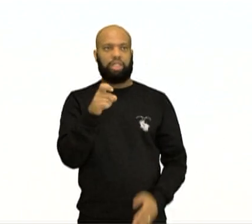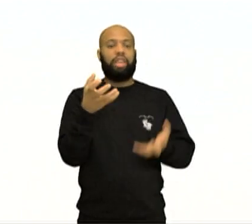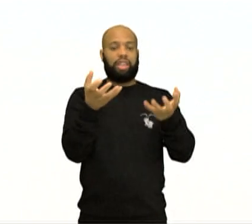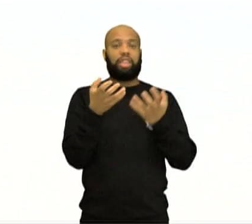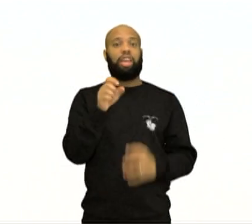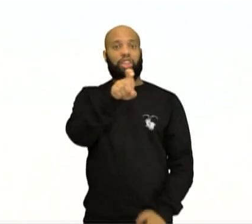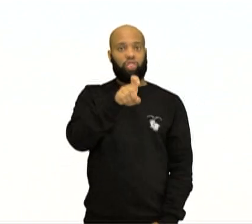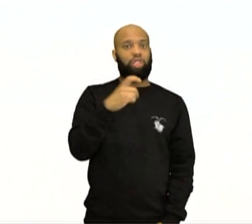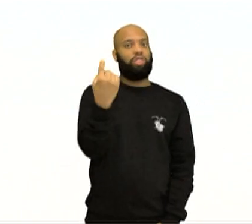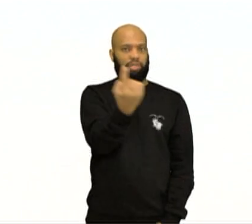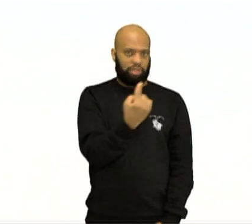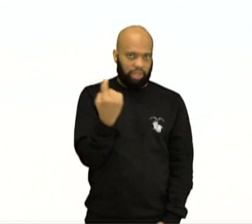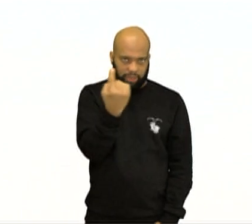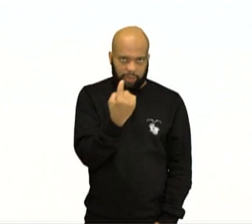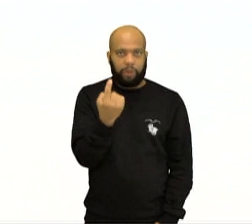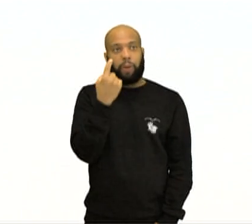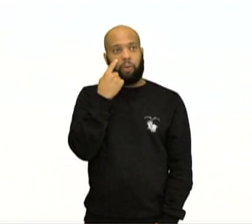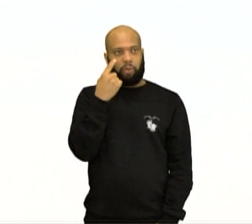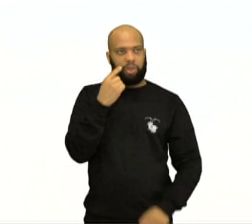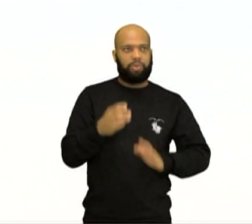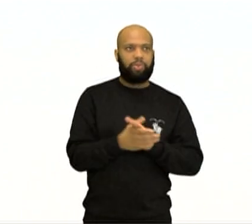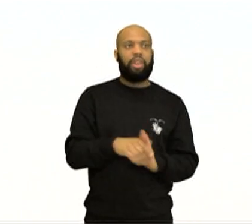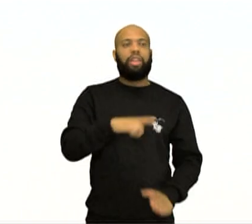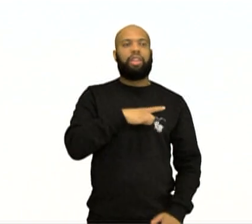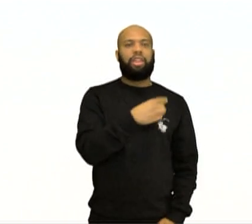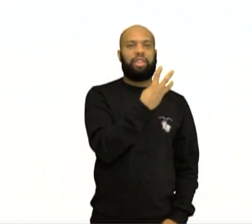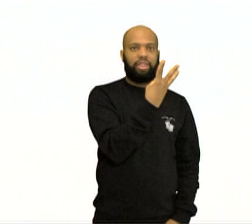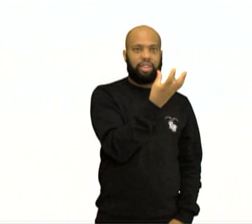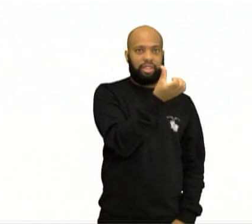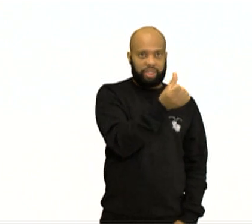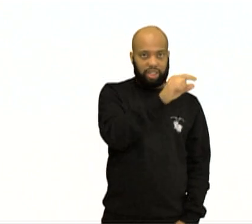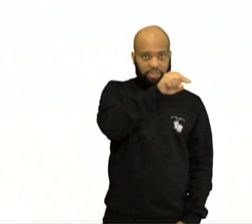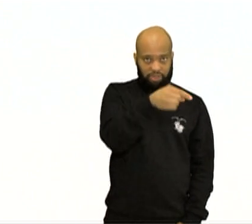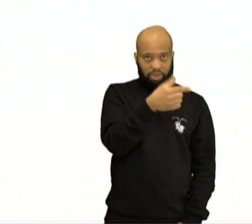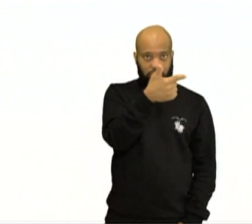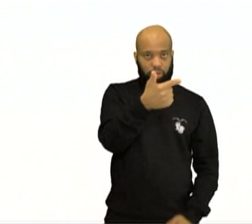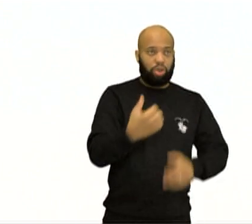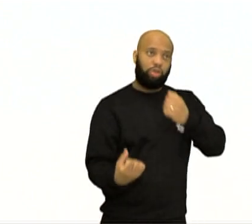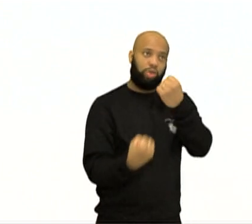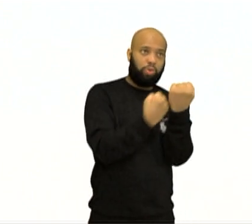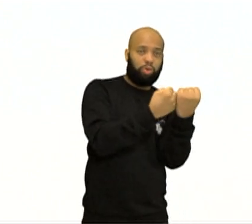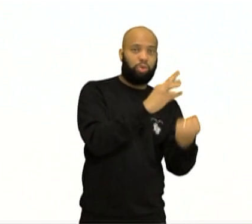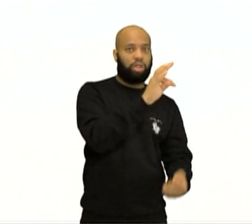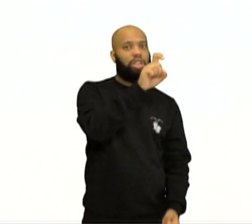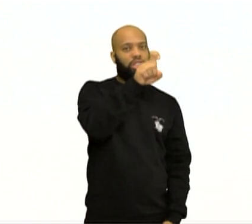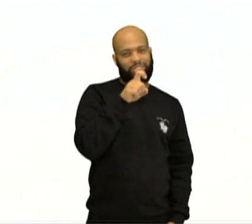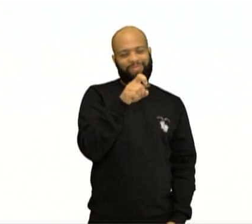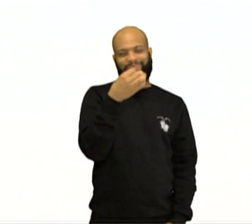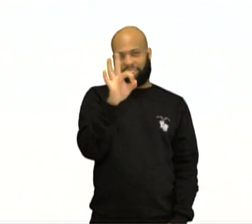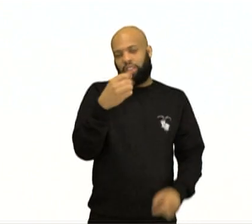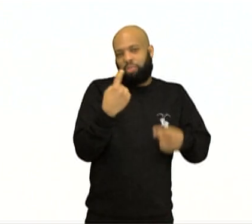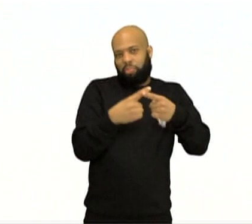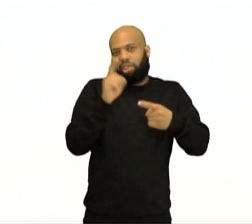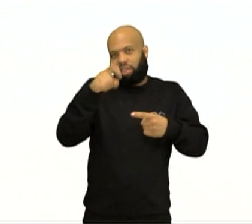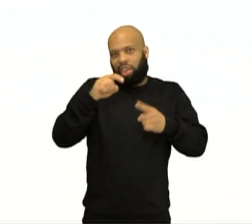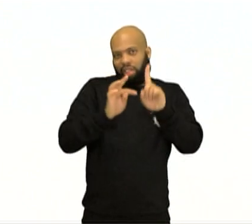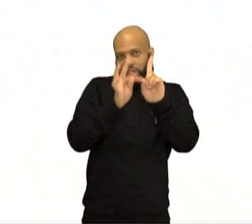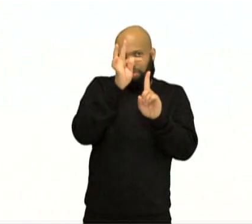de x, tá? Então, vamos lá. Então, aqui nós temos, substituindo, né, 36,2 na temperatura,